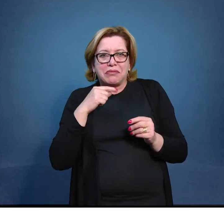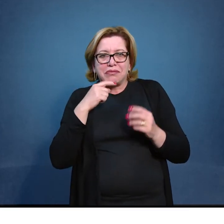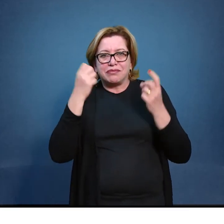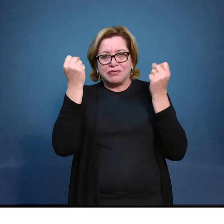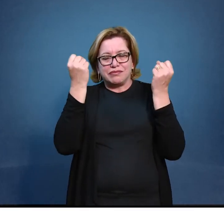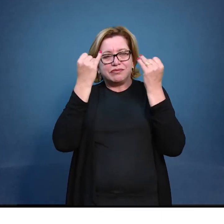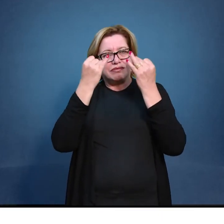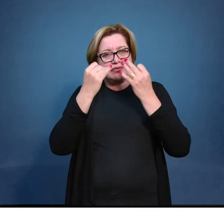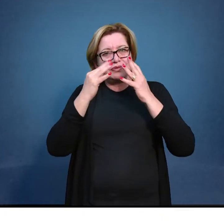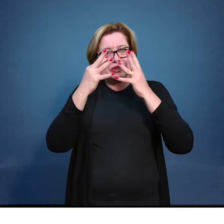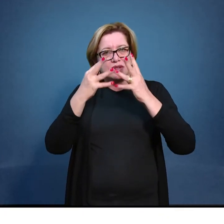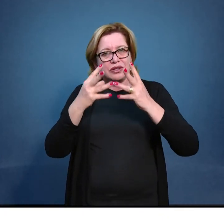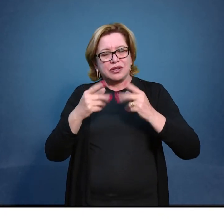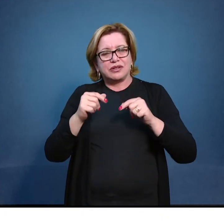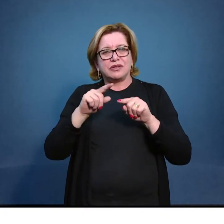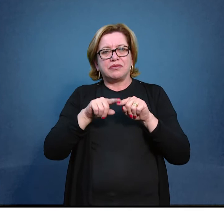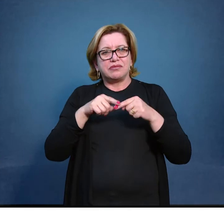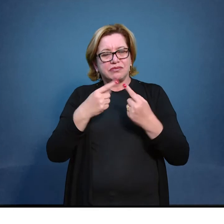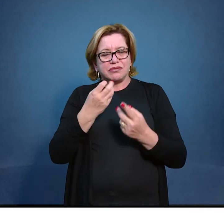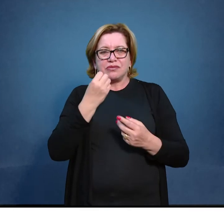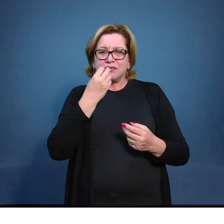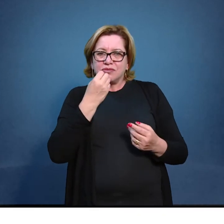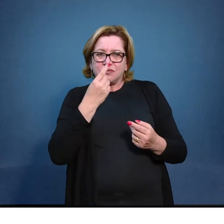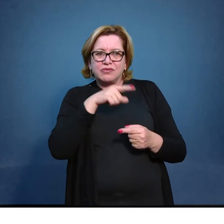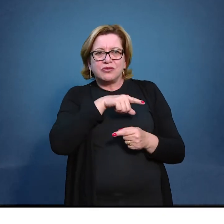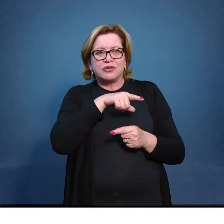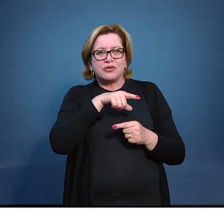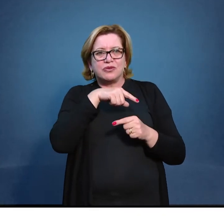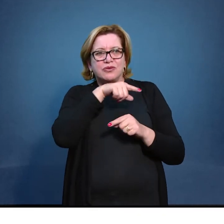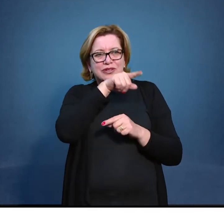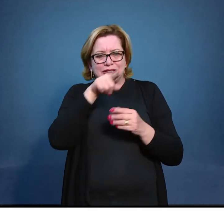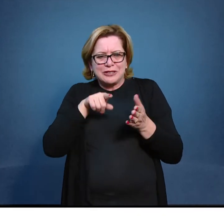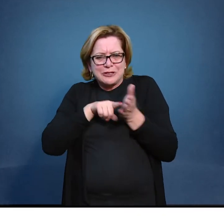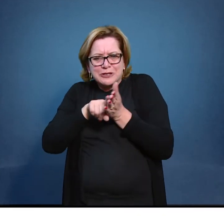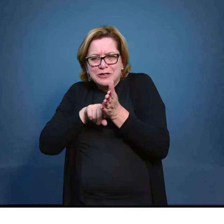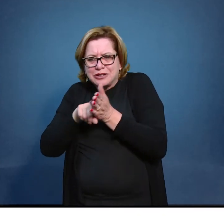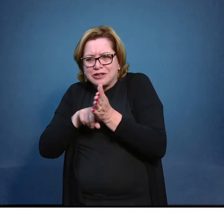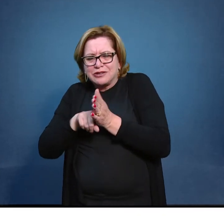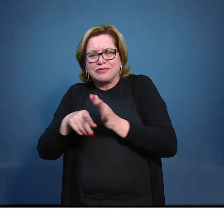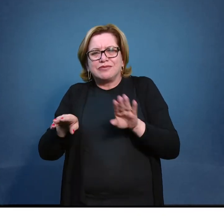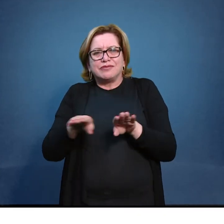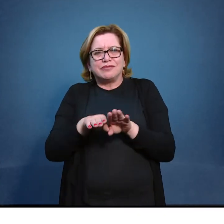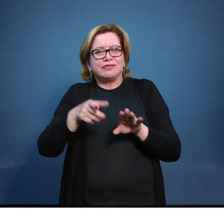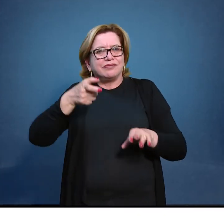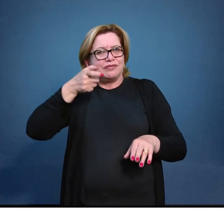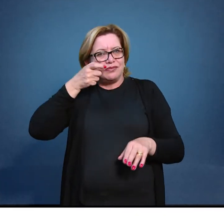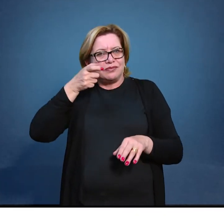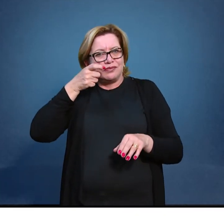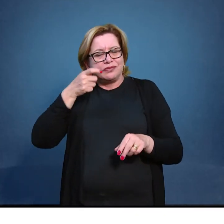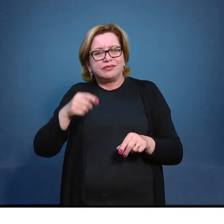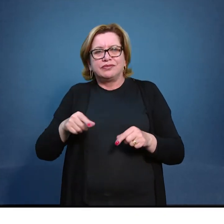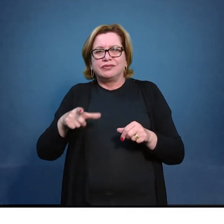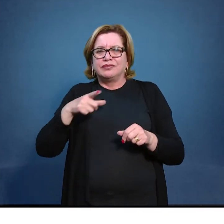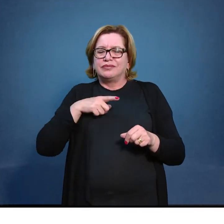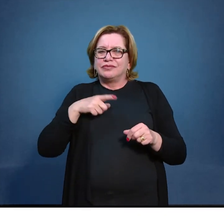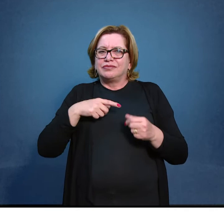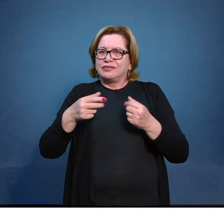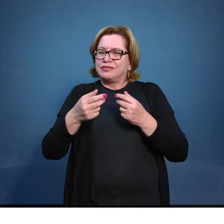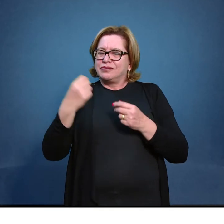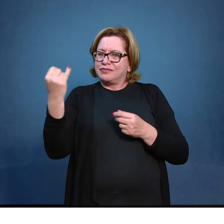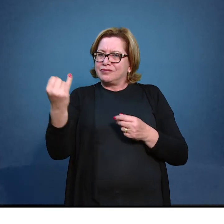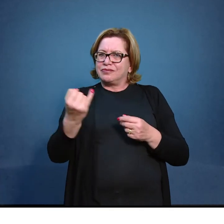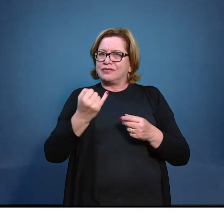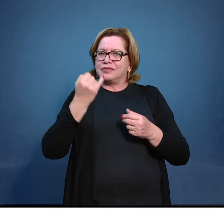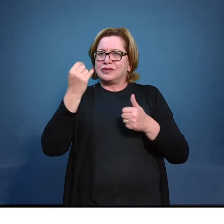eles, mas que vale a pena vocês estarem correndo atrás, verificando. Nós temos alguns aspectos